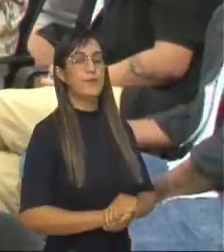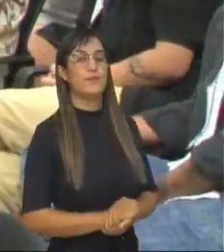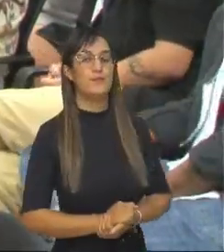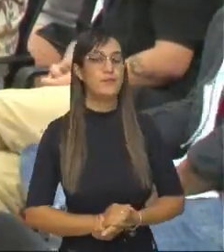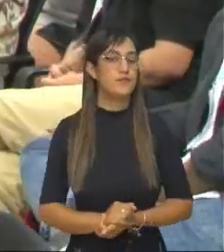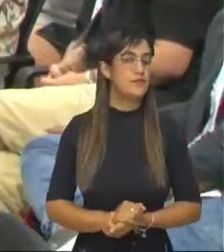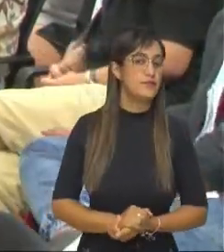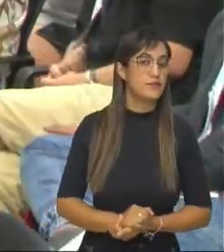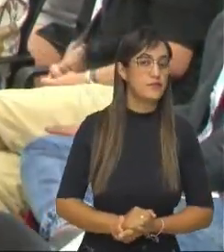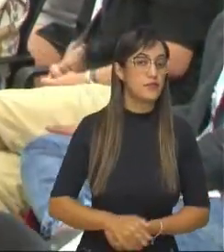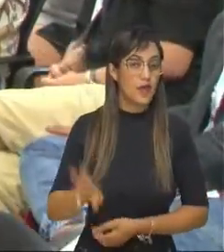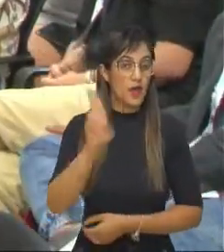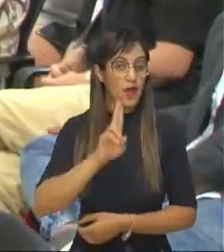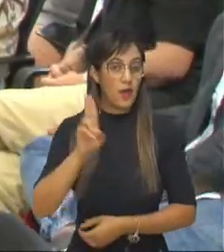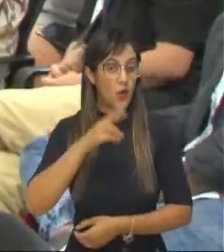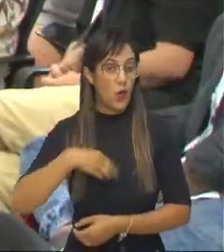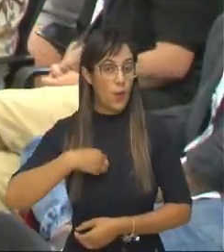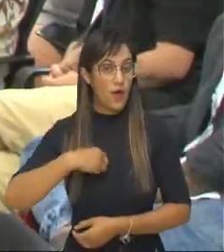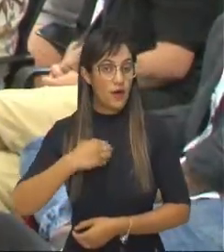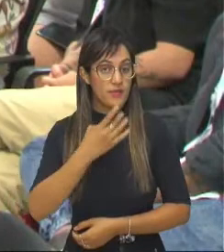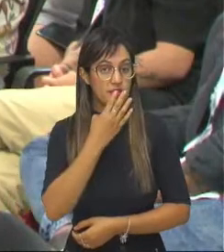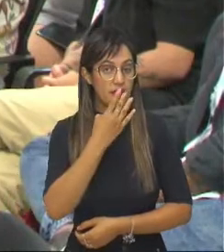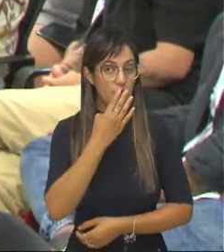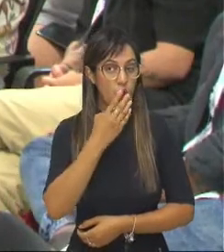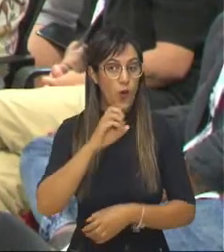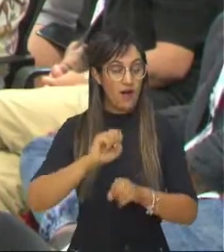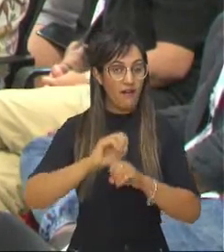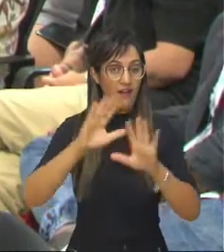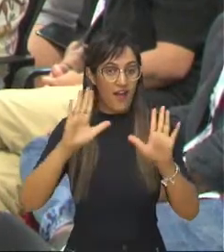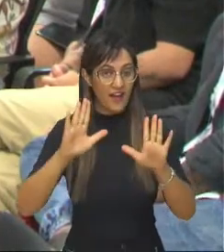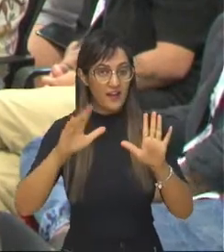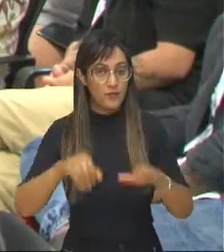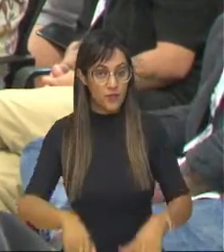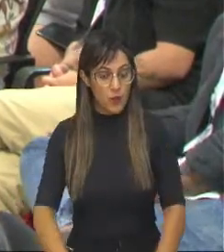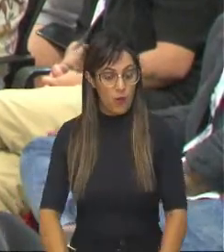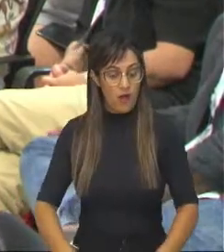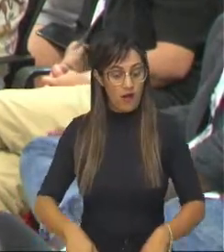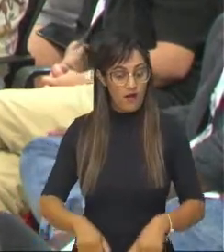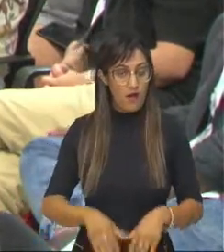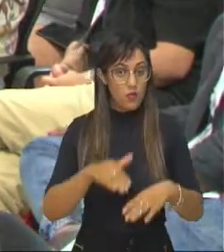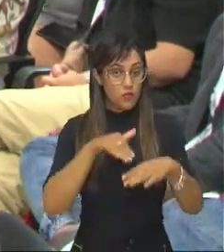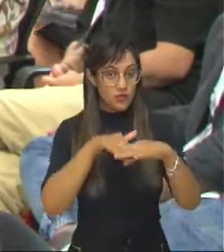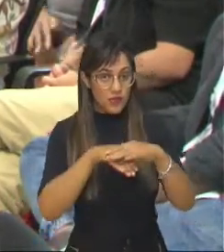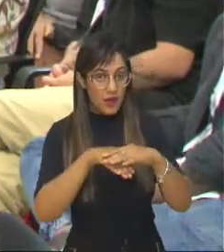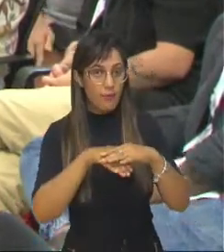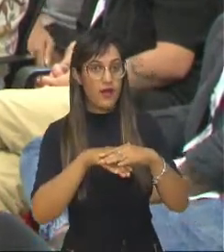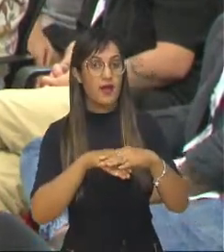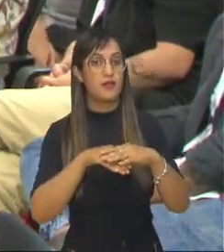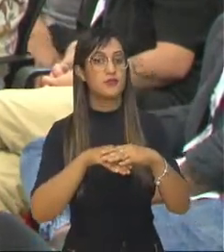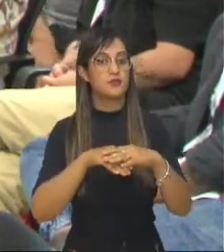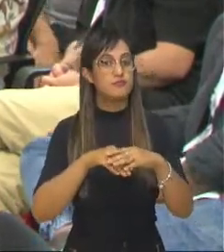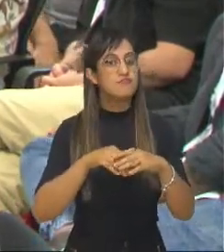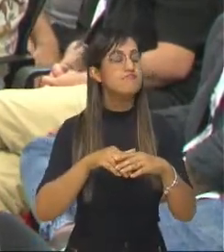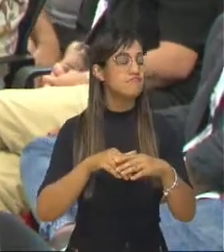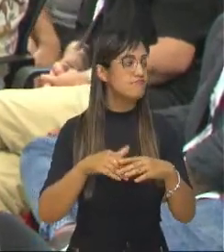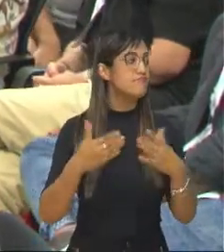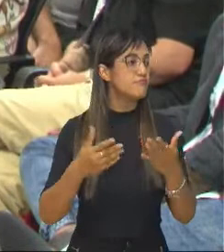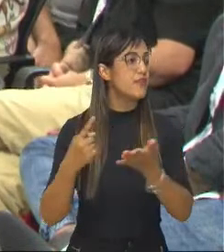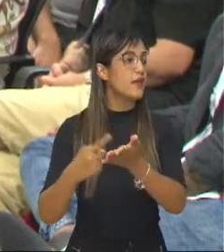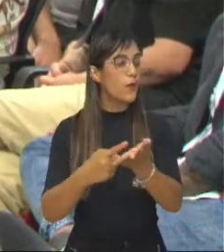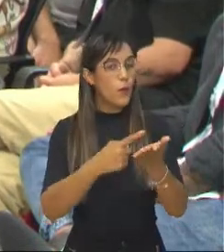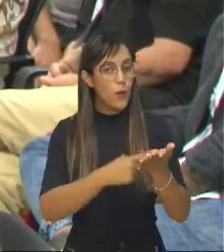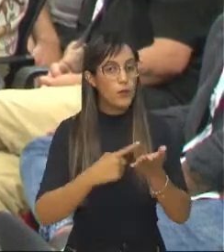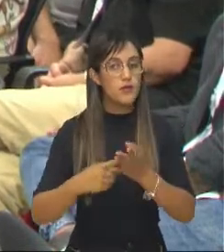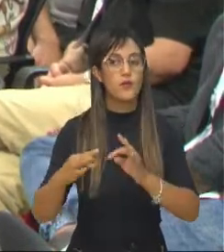Estou com uma camisa bege, uma calça jeans, sapato social. Concordando com tudo que todo mundo vem dizendo, eu